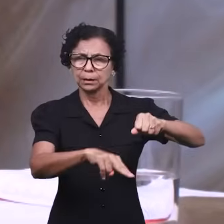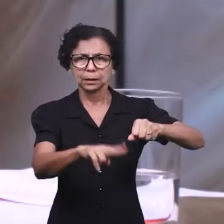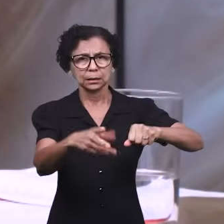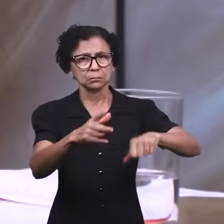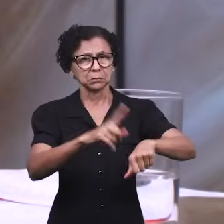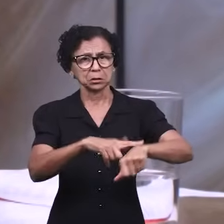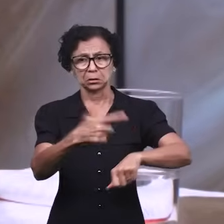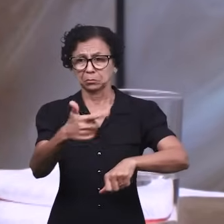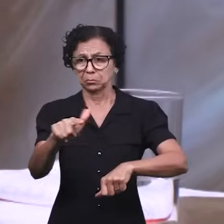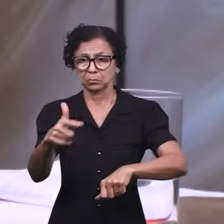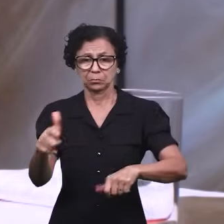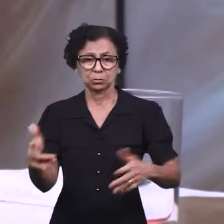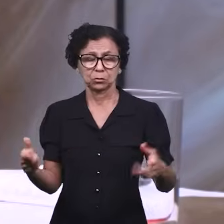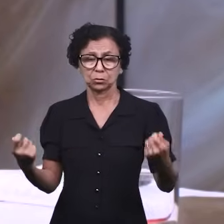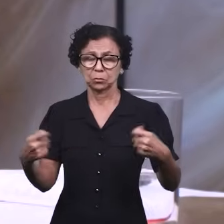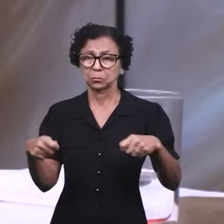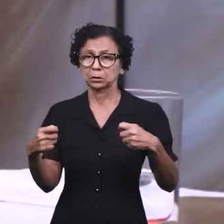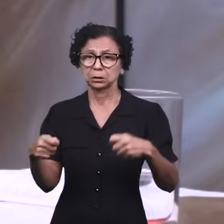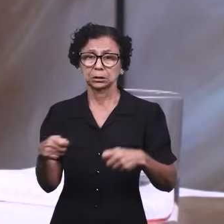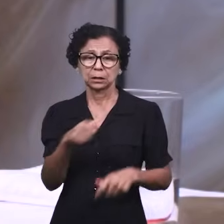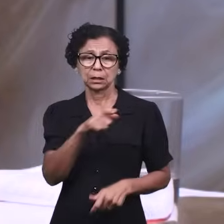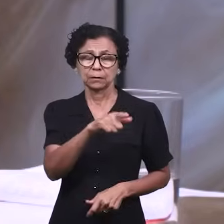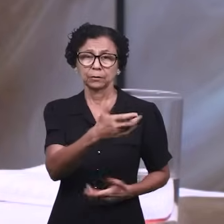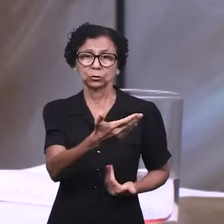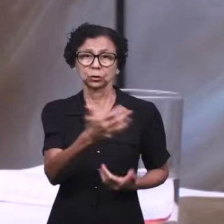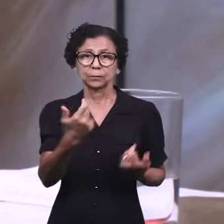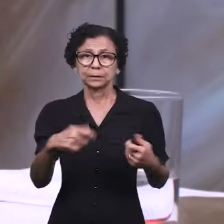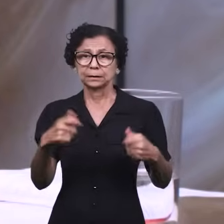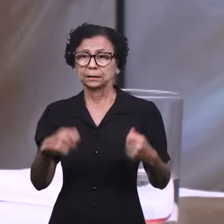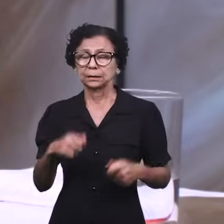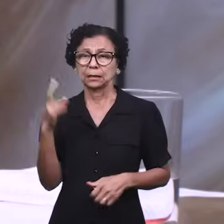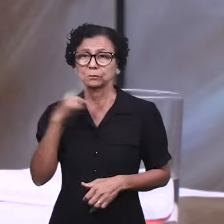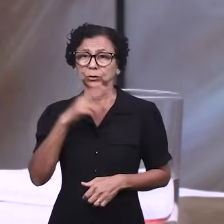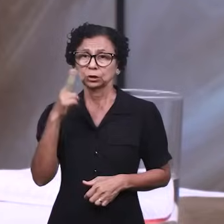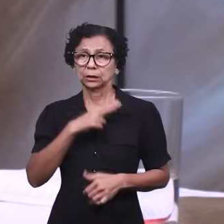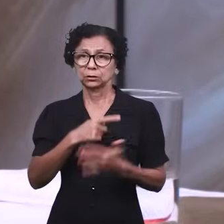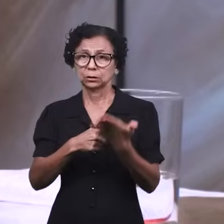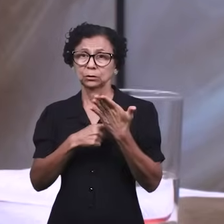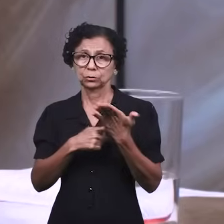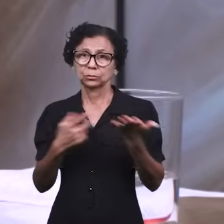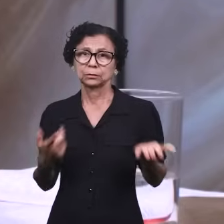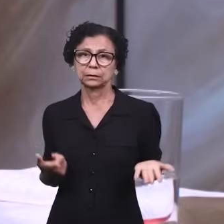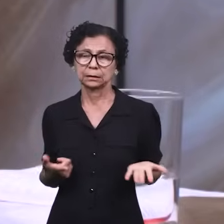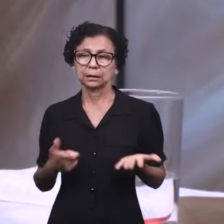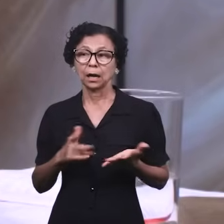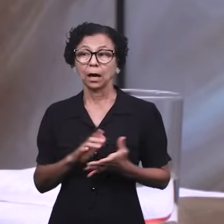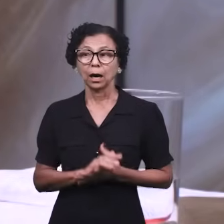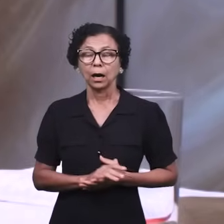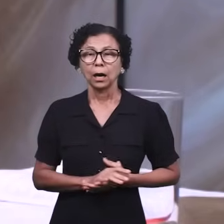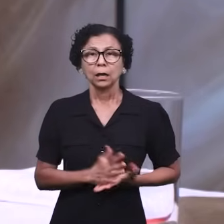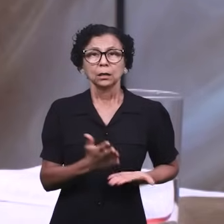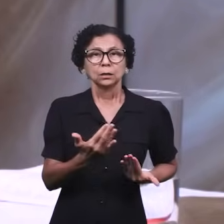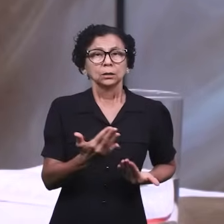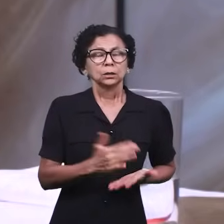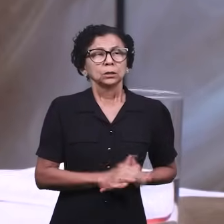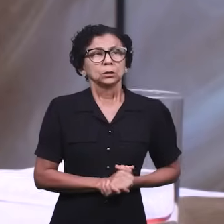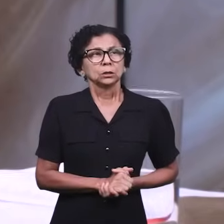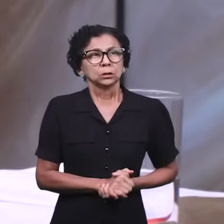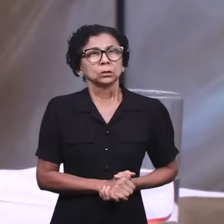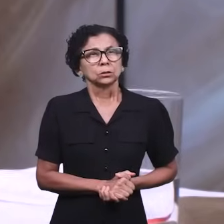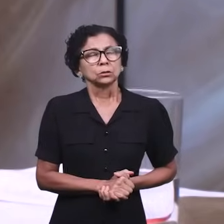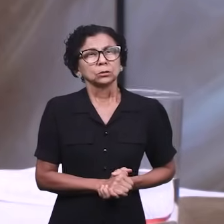sacrificar um cordeiro, que nem daria tempo, porque ele precisava de uma ação de livramento urgente ali. Então ele entendeu